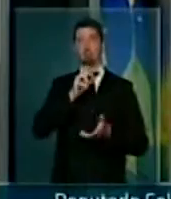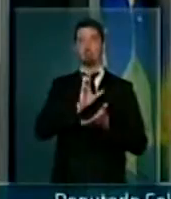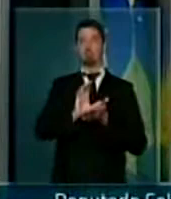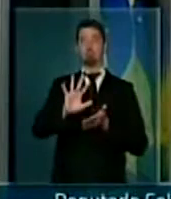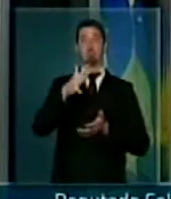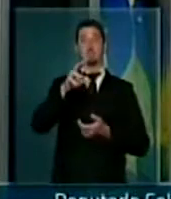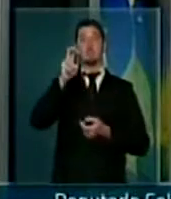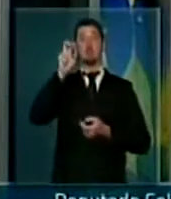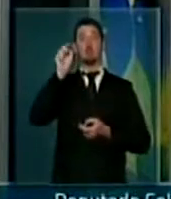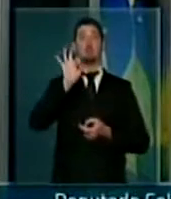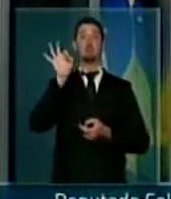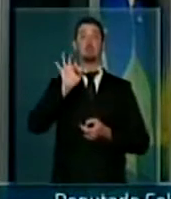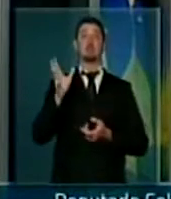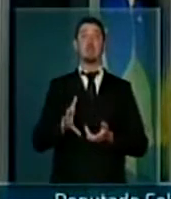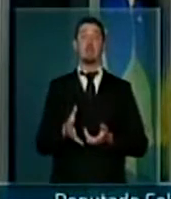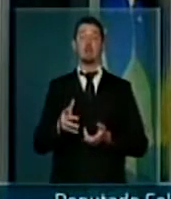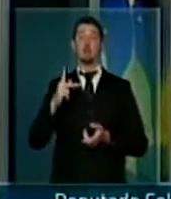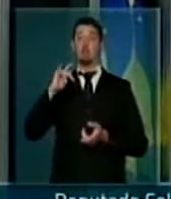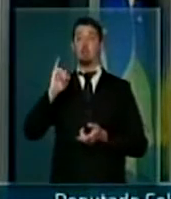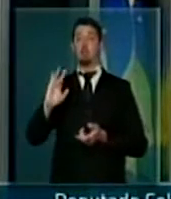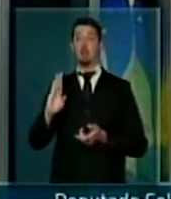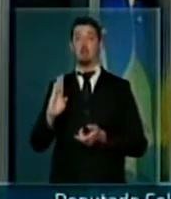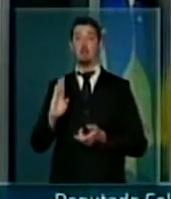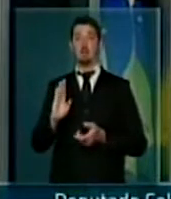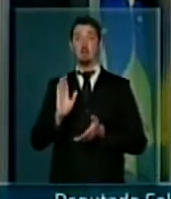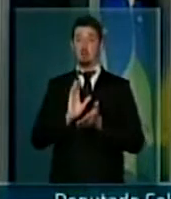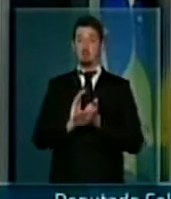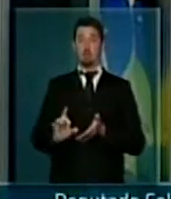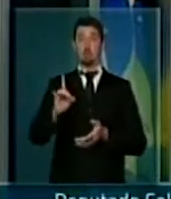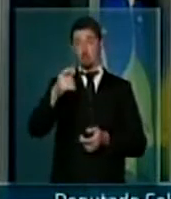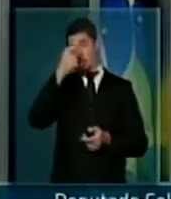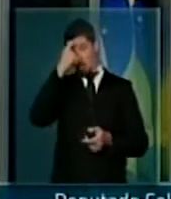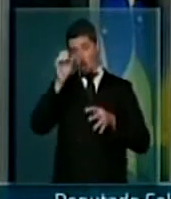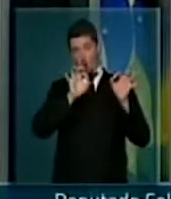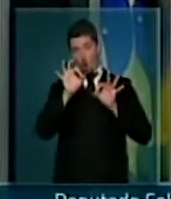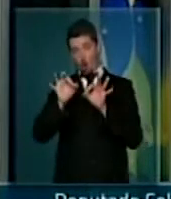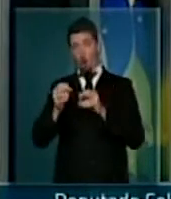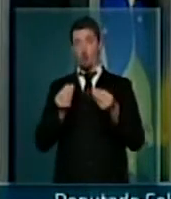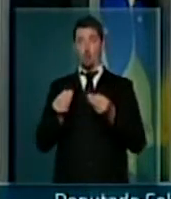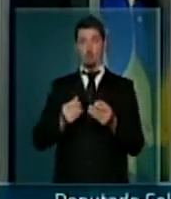de 5% do produto interno bruto em logística.